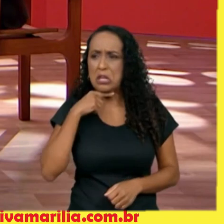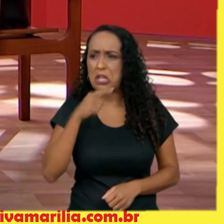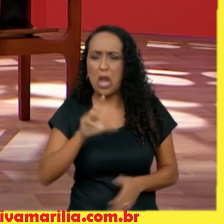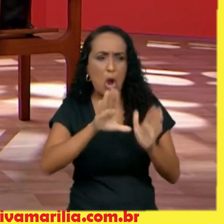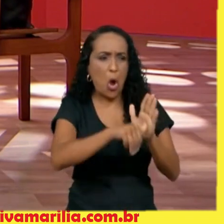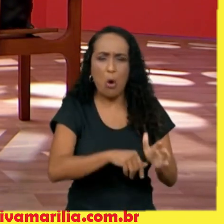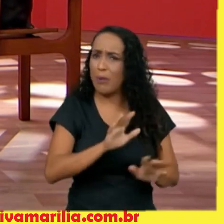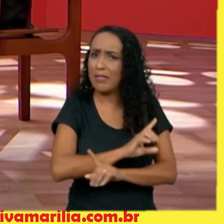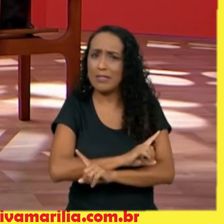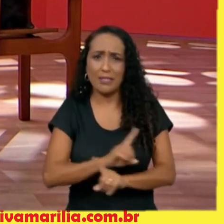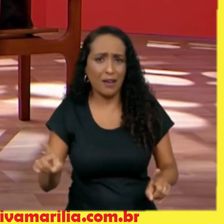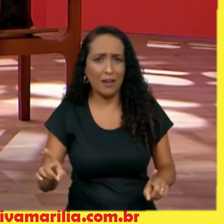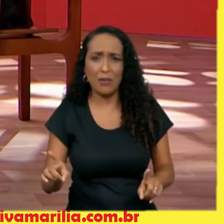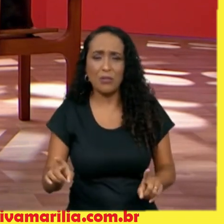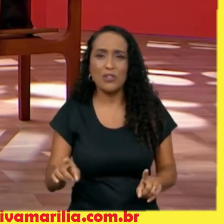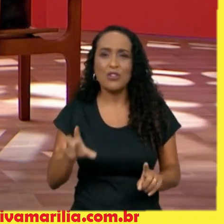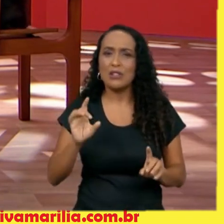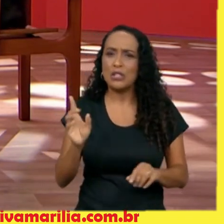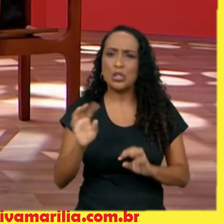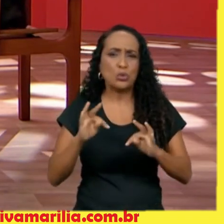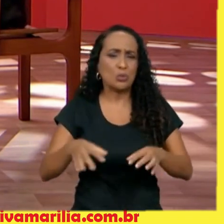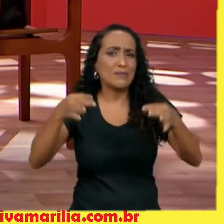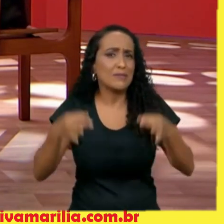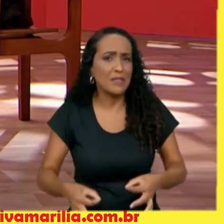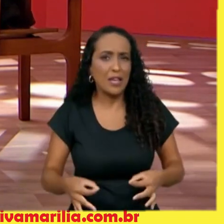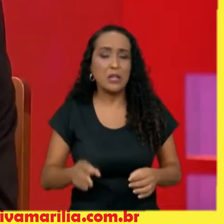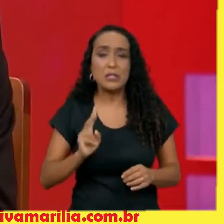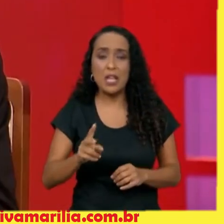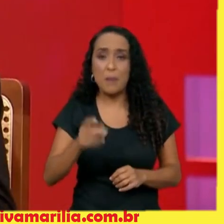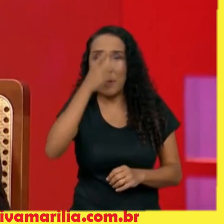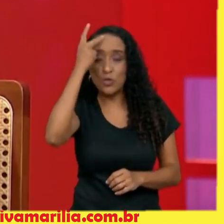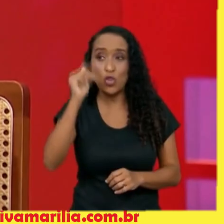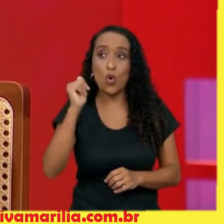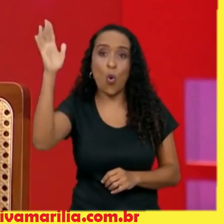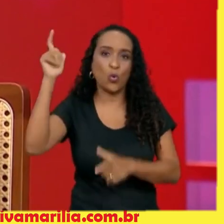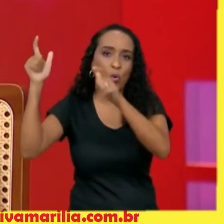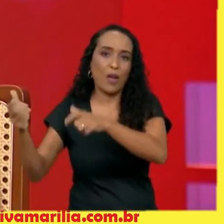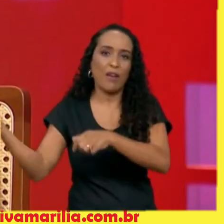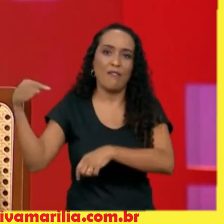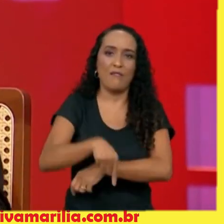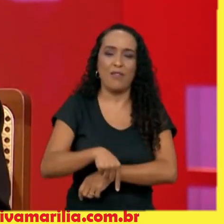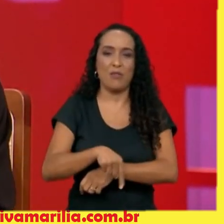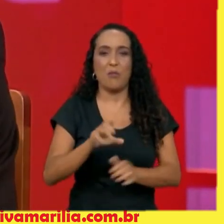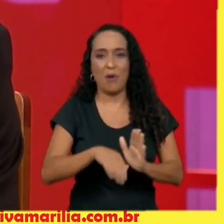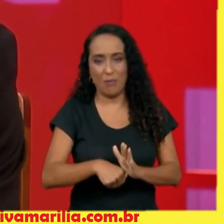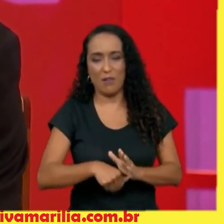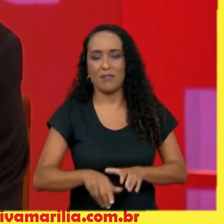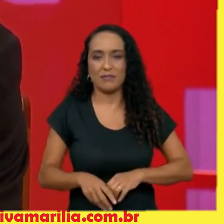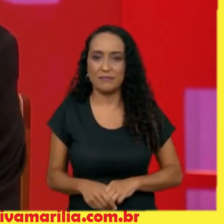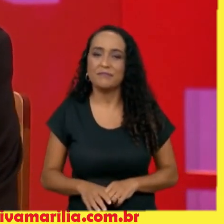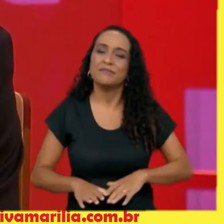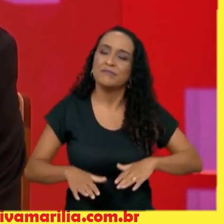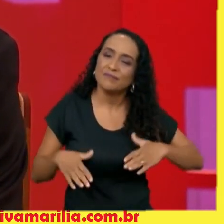ninguém faz nada de errado. Sempre um pessoal de fora. E um pouco é isso, é repaginado. É como dizer, deve ter vindo